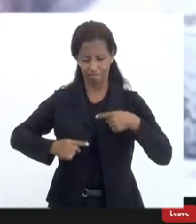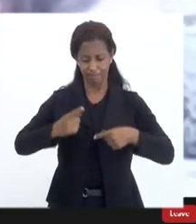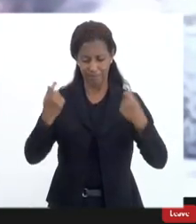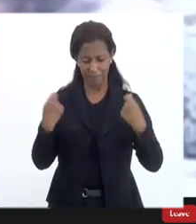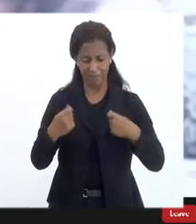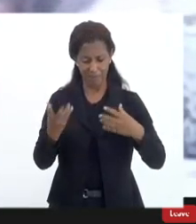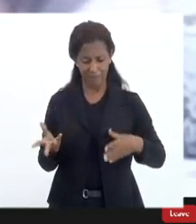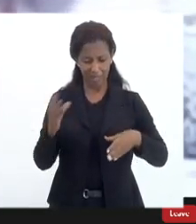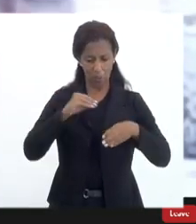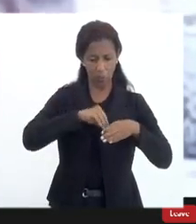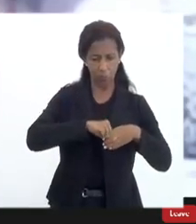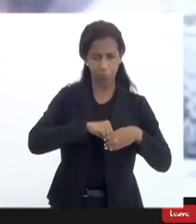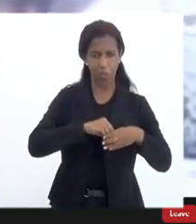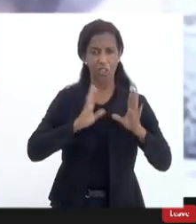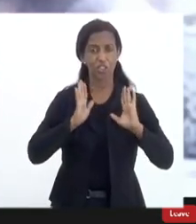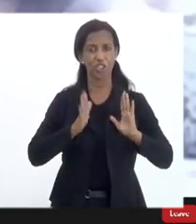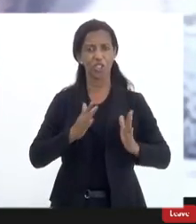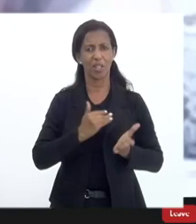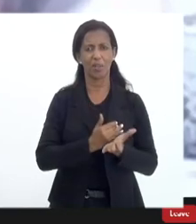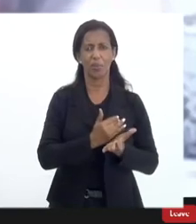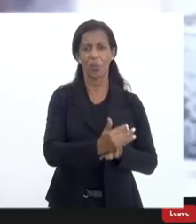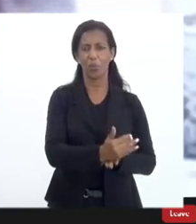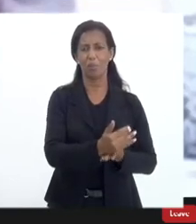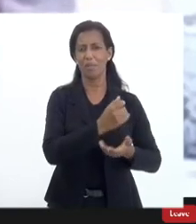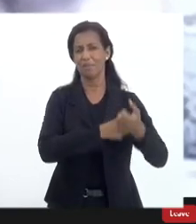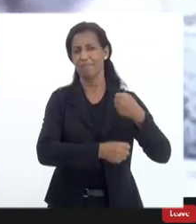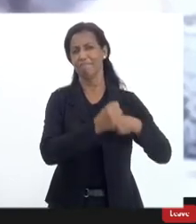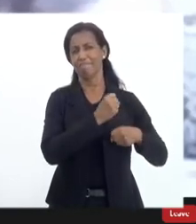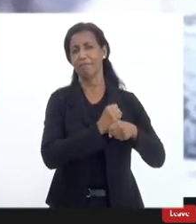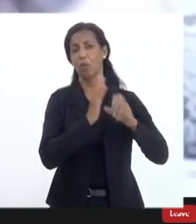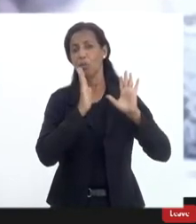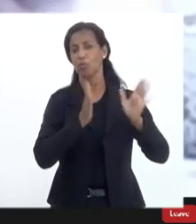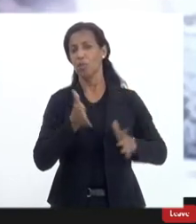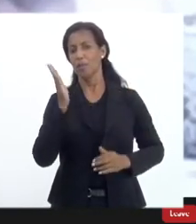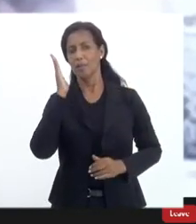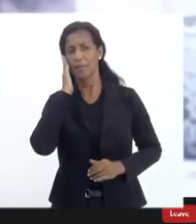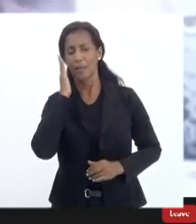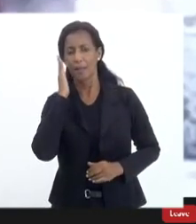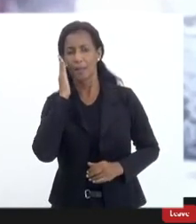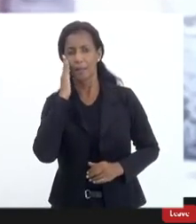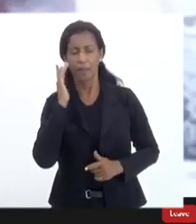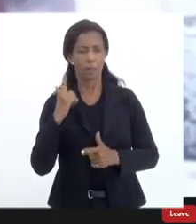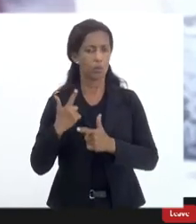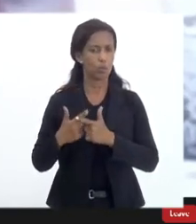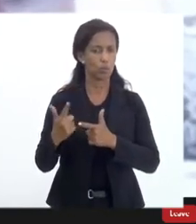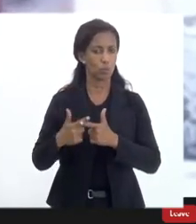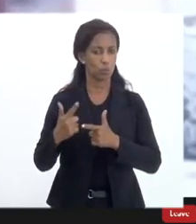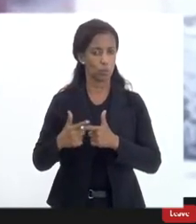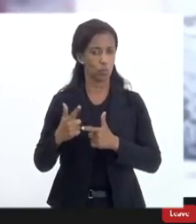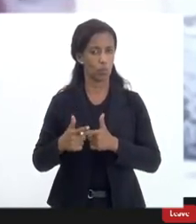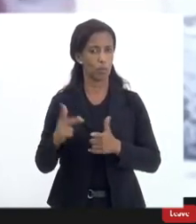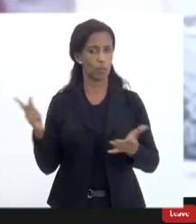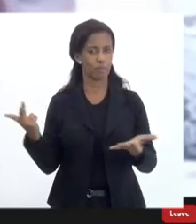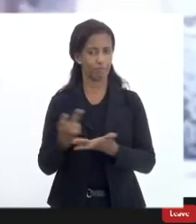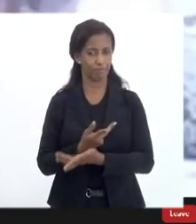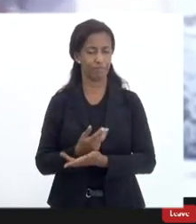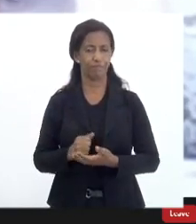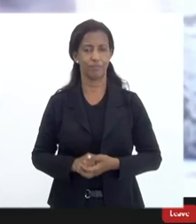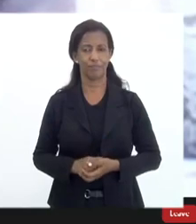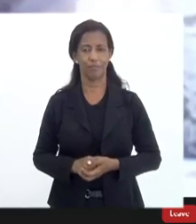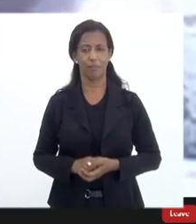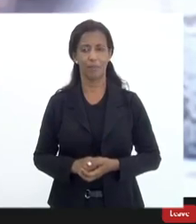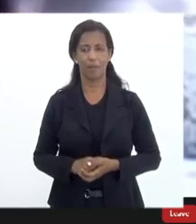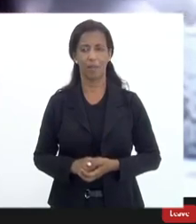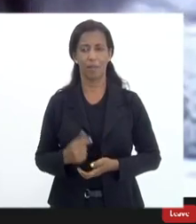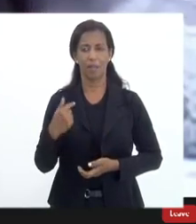sido implementadas já no início do ano passado, quando já sabíamos dos problemas que viveríamos. Eu estou aqui